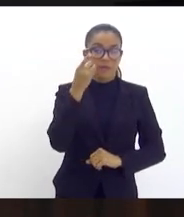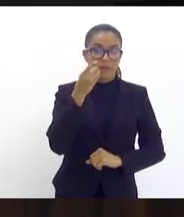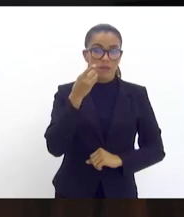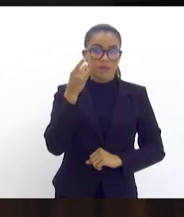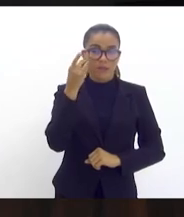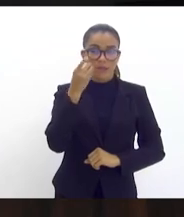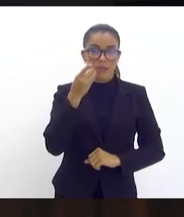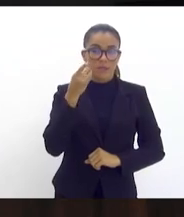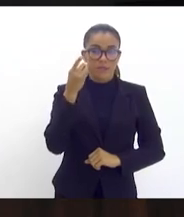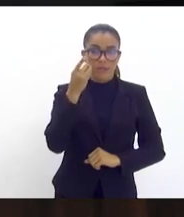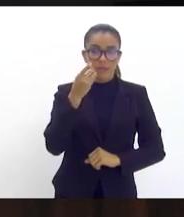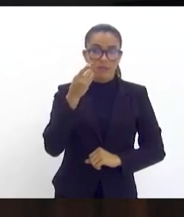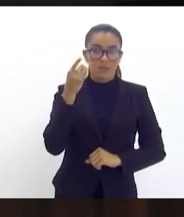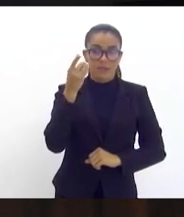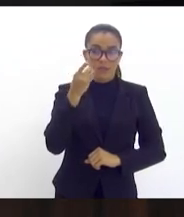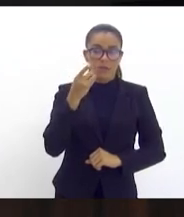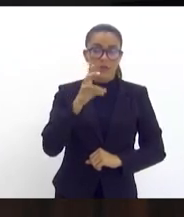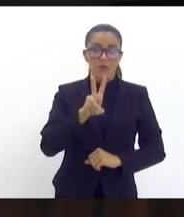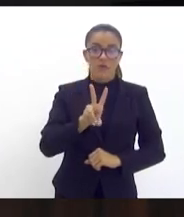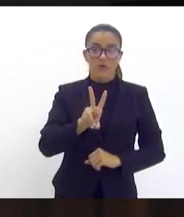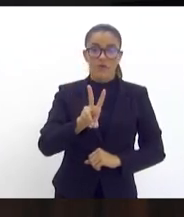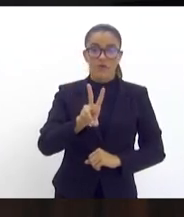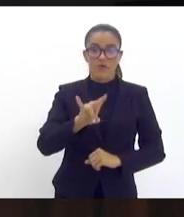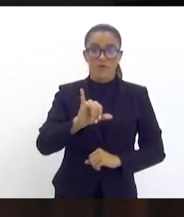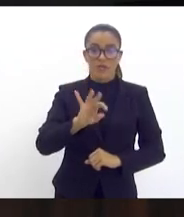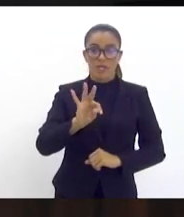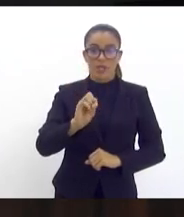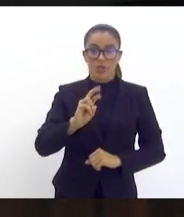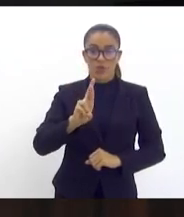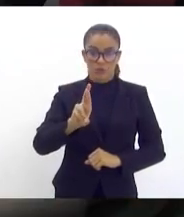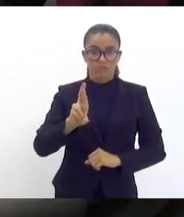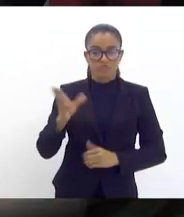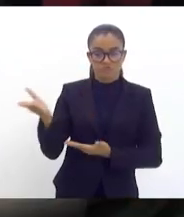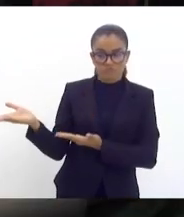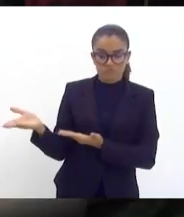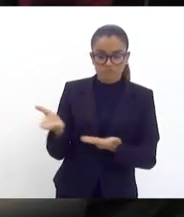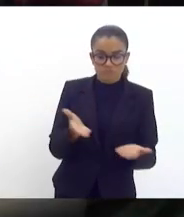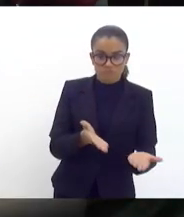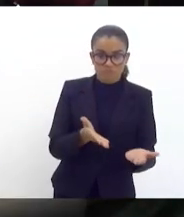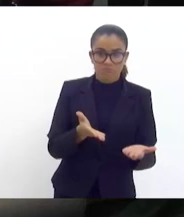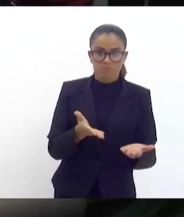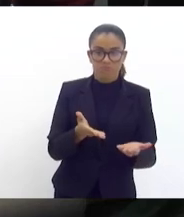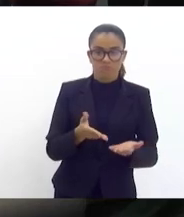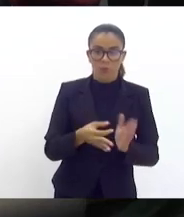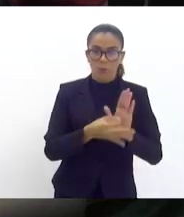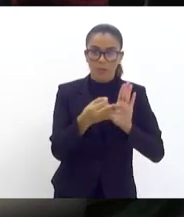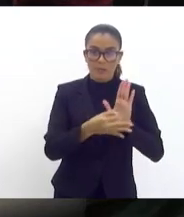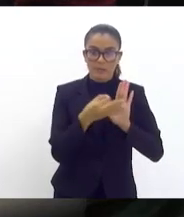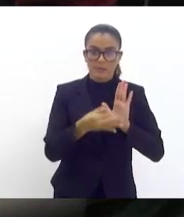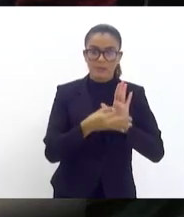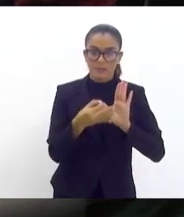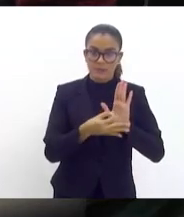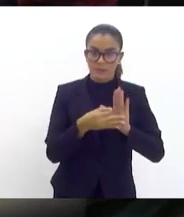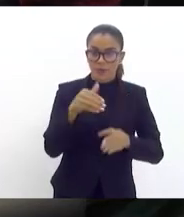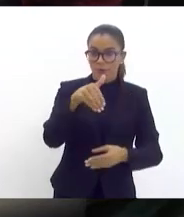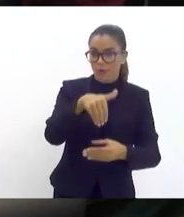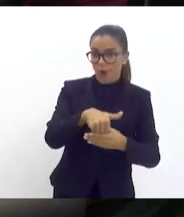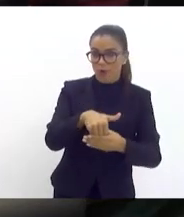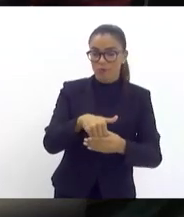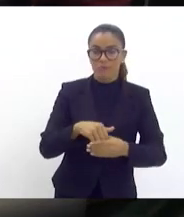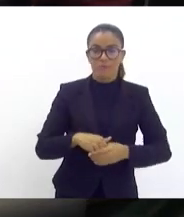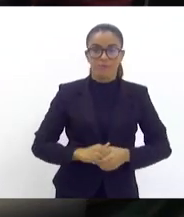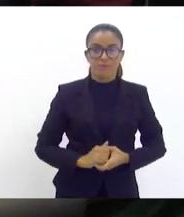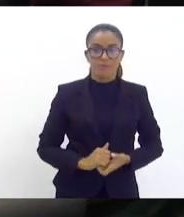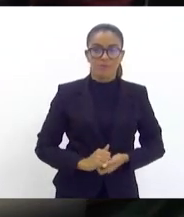Deputado Vitor Júnior, por favor, a presidência designa a Vossa Excelência para apresentar o voto pela defesa do meio